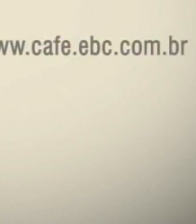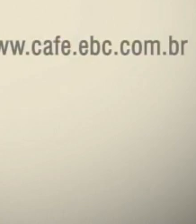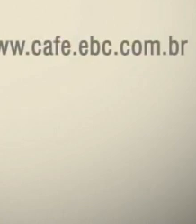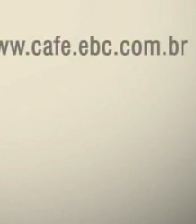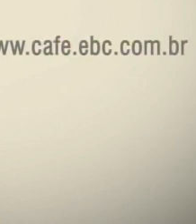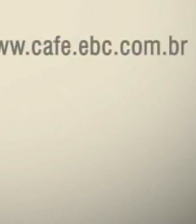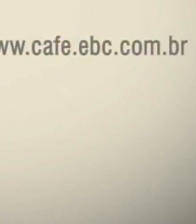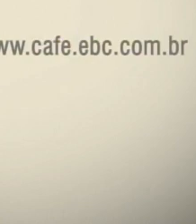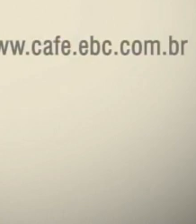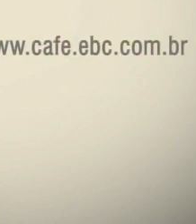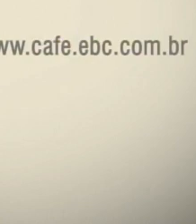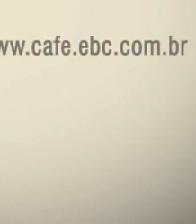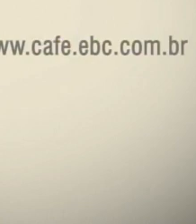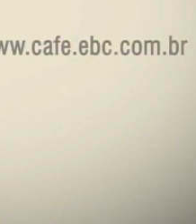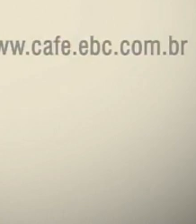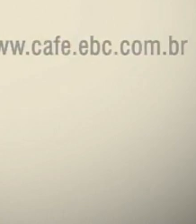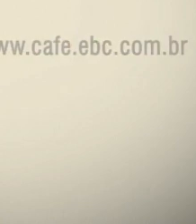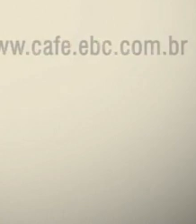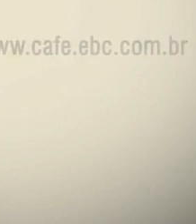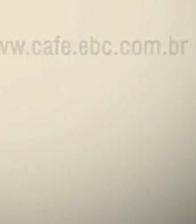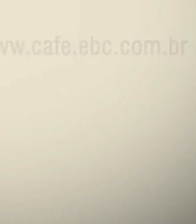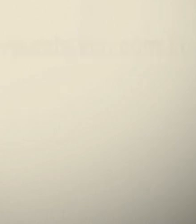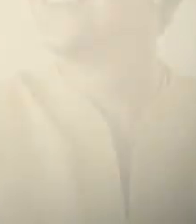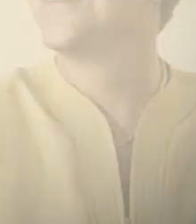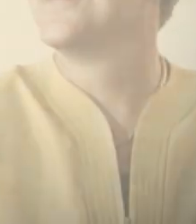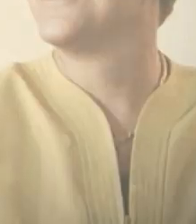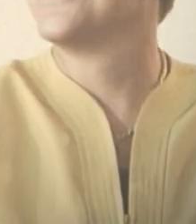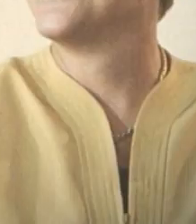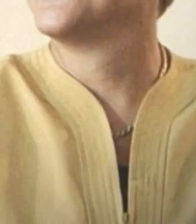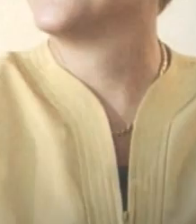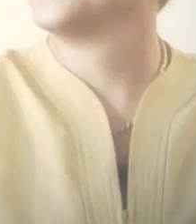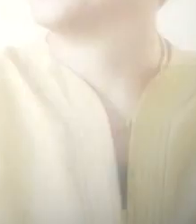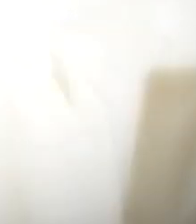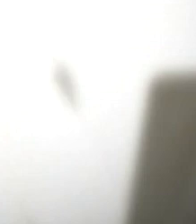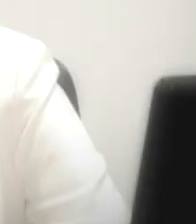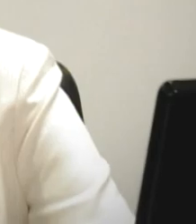www.cafe.com.br voltamos segunda-feira até